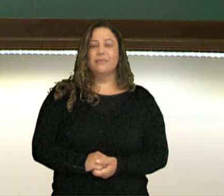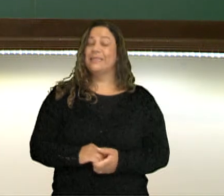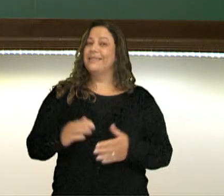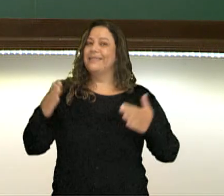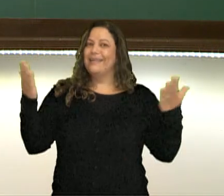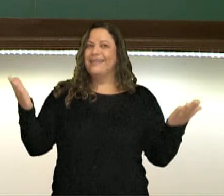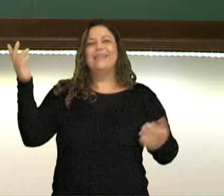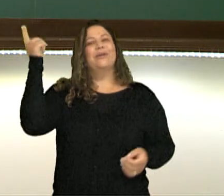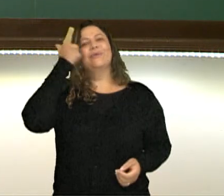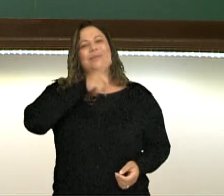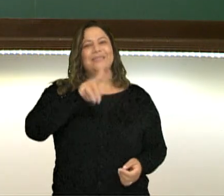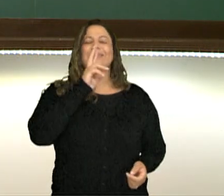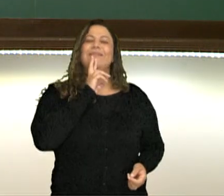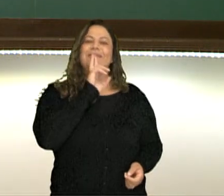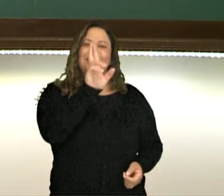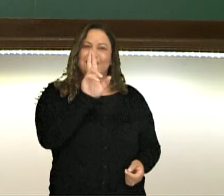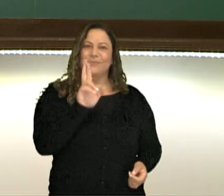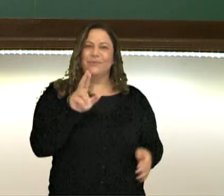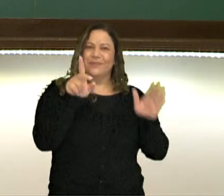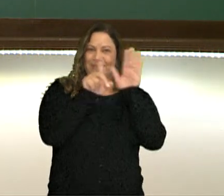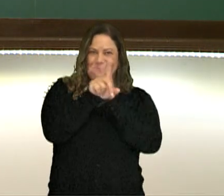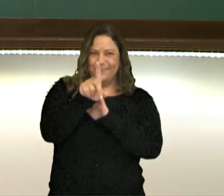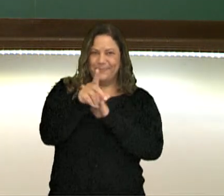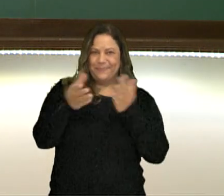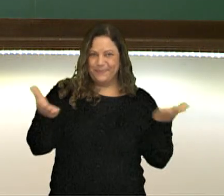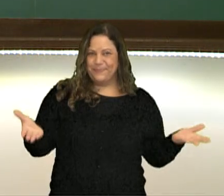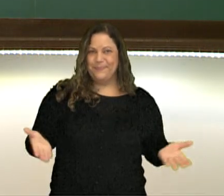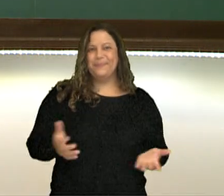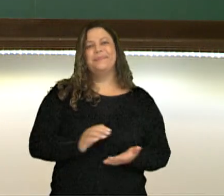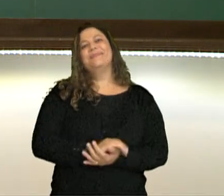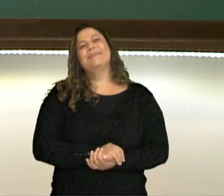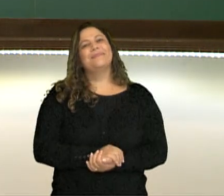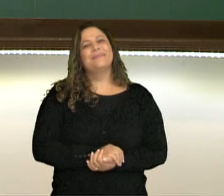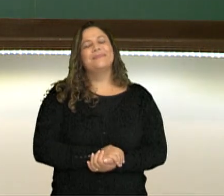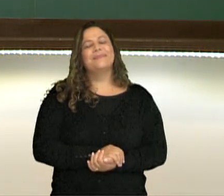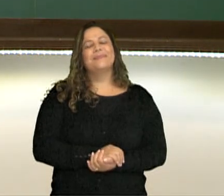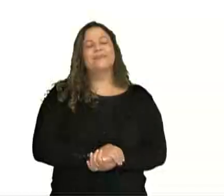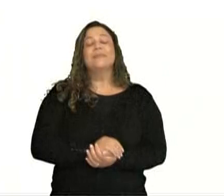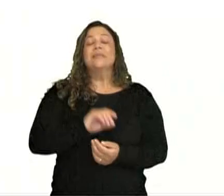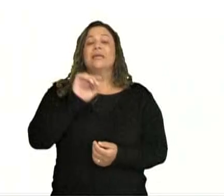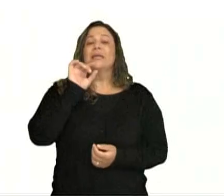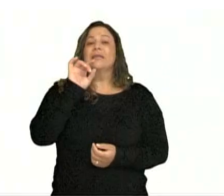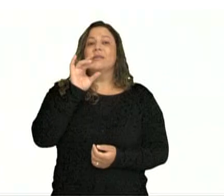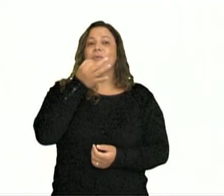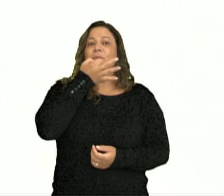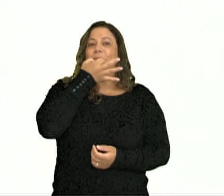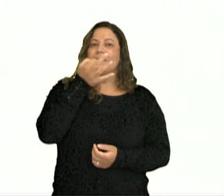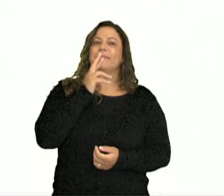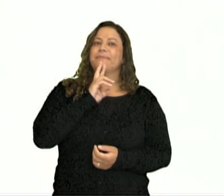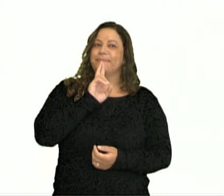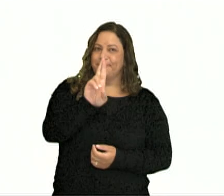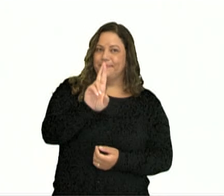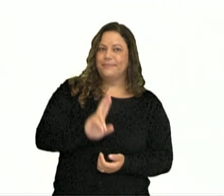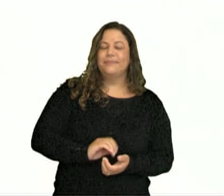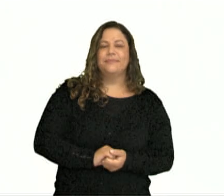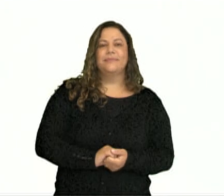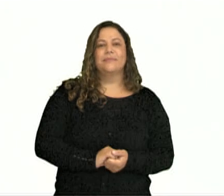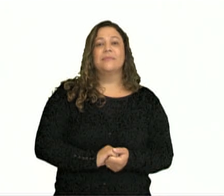E aí, conseguiram resolver essa questão? Então vamos lá. Então, sugestão de resposta. A partitura